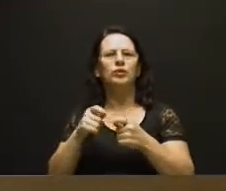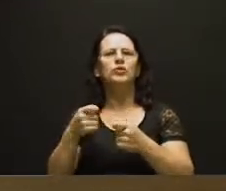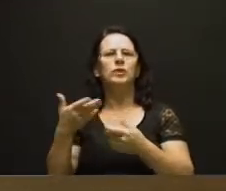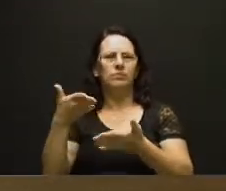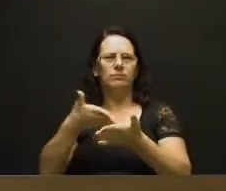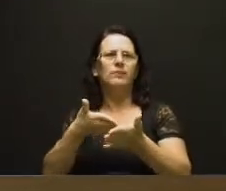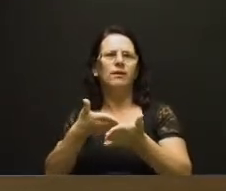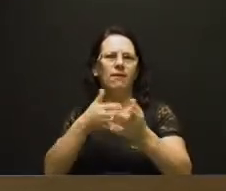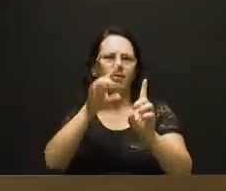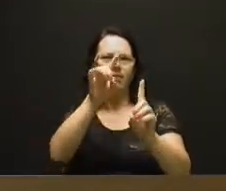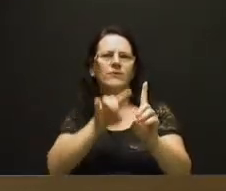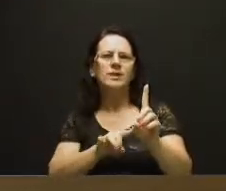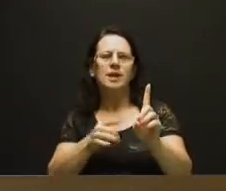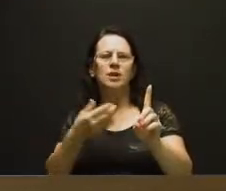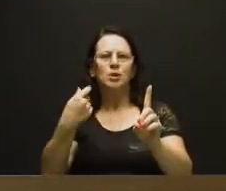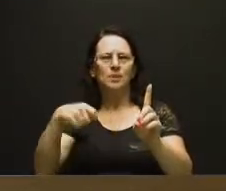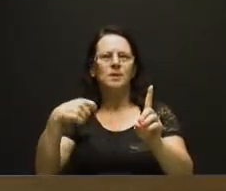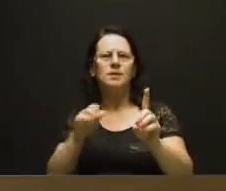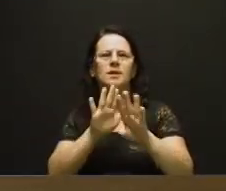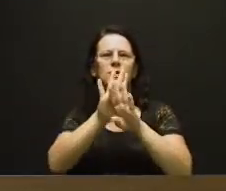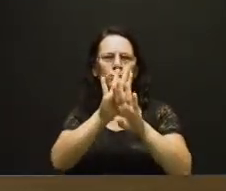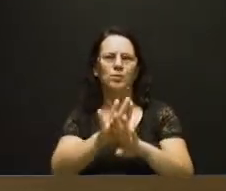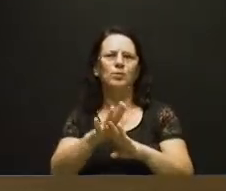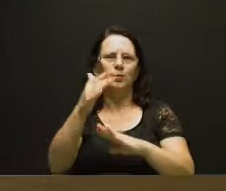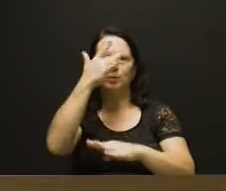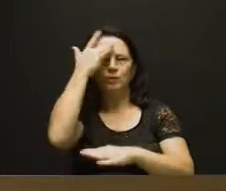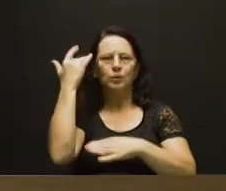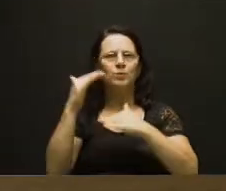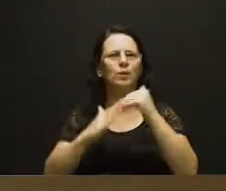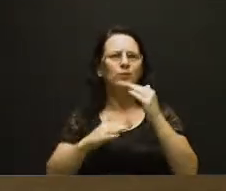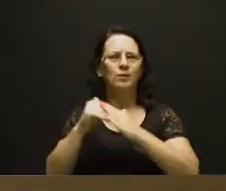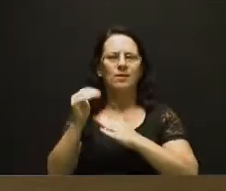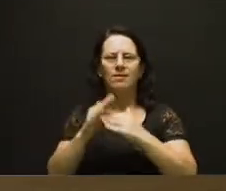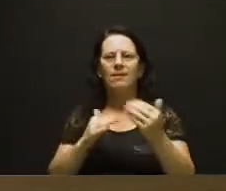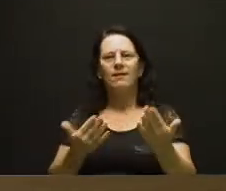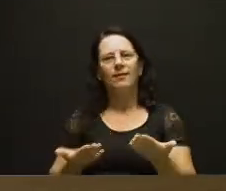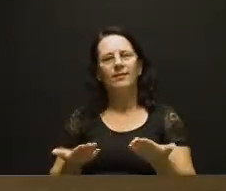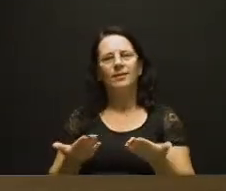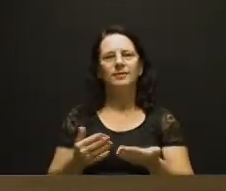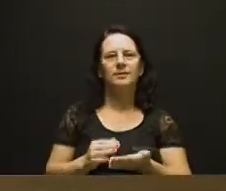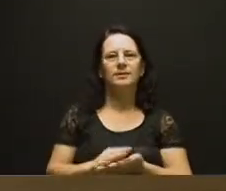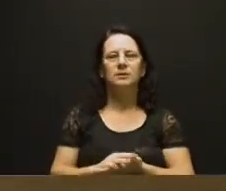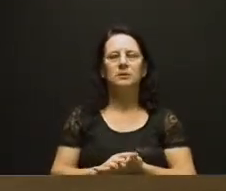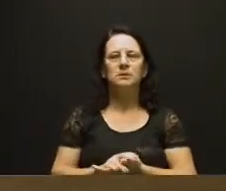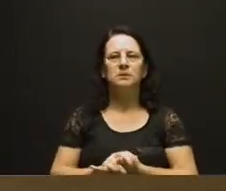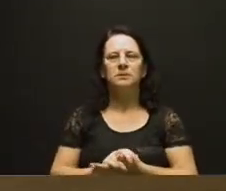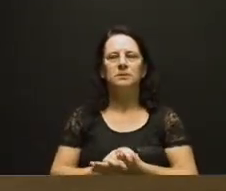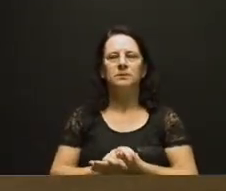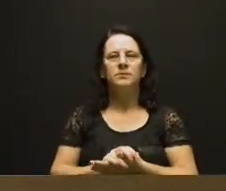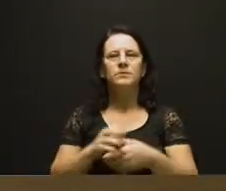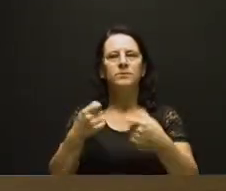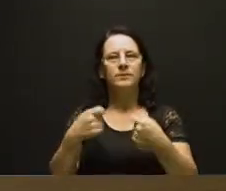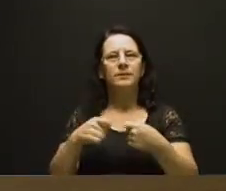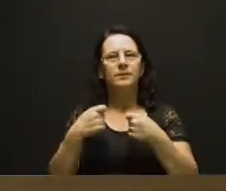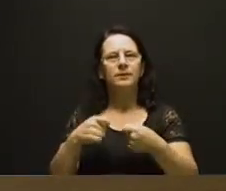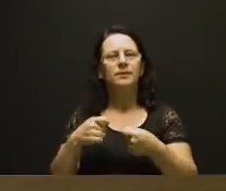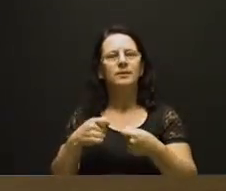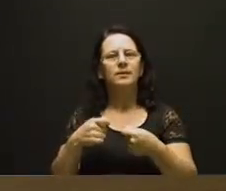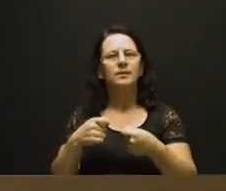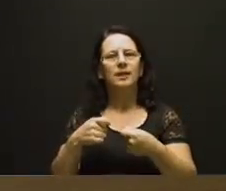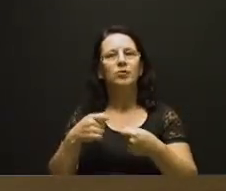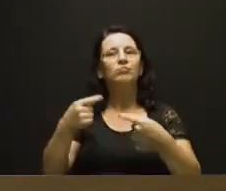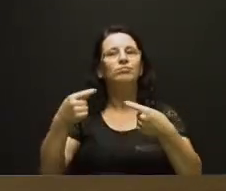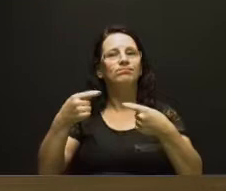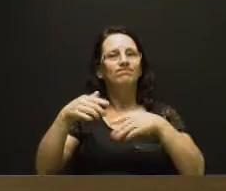precisa desse amparo na de profissionais eu vejo assim há uma necessidade muito grande dessa